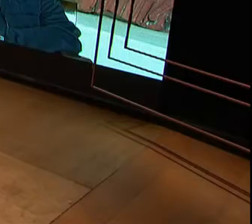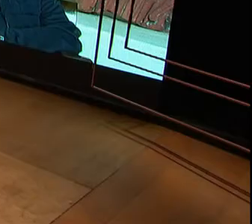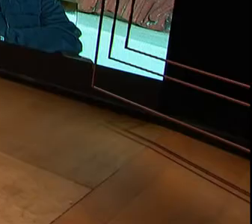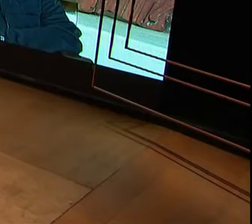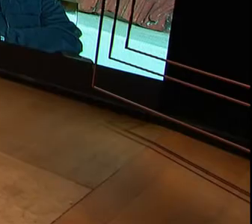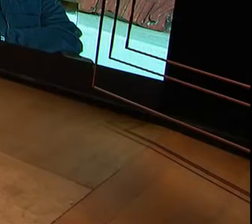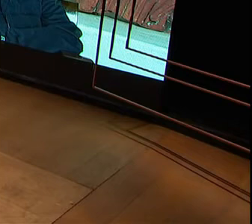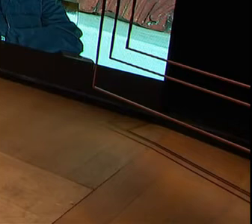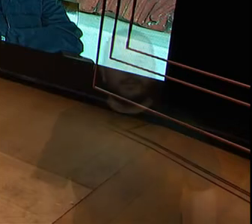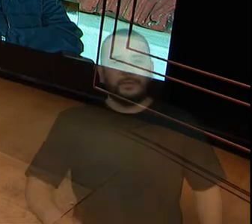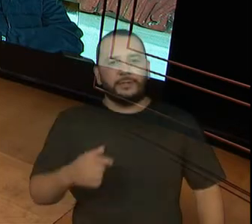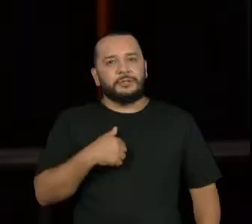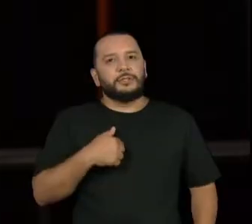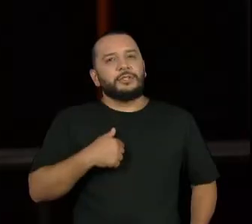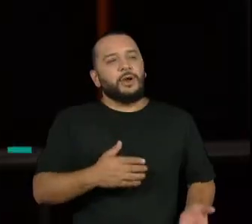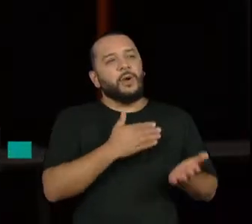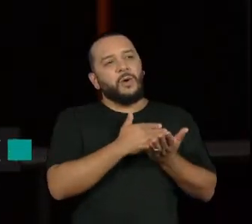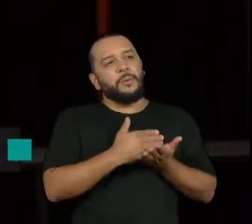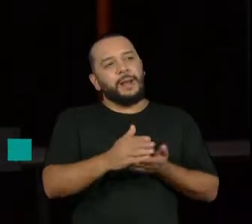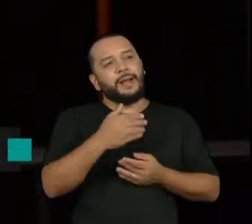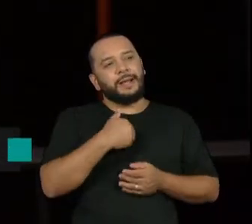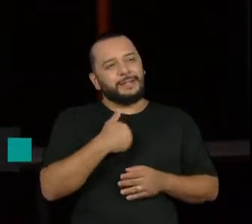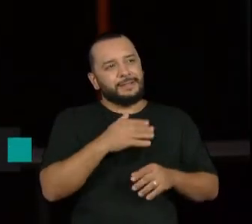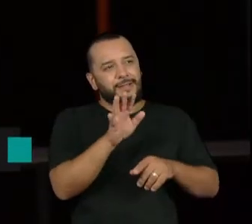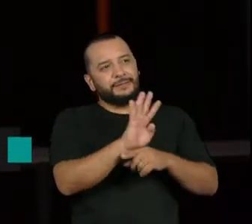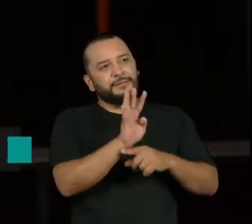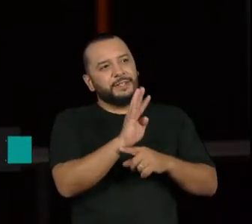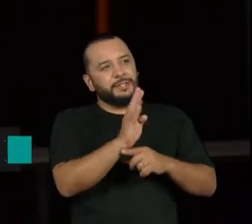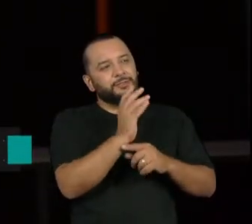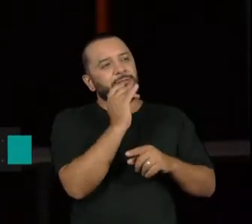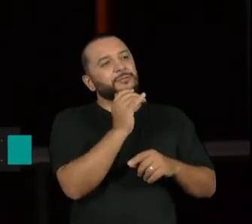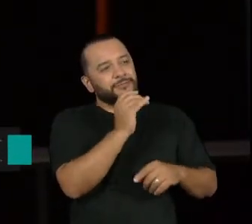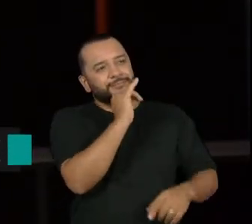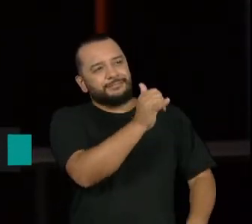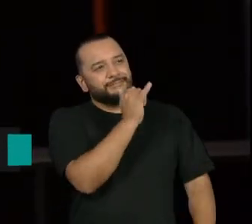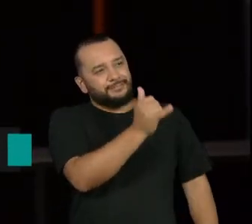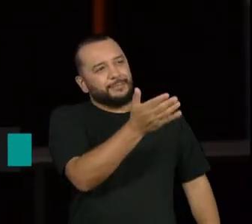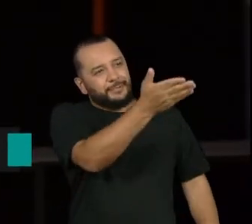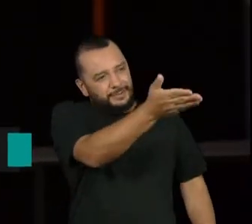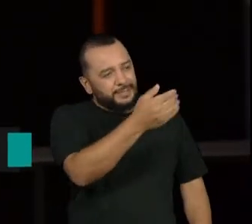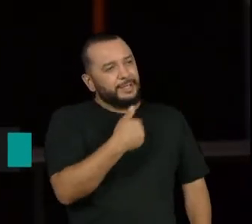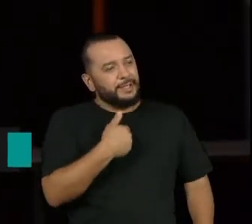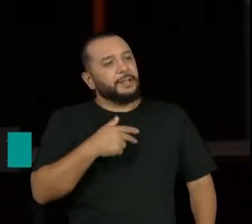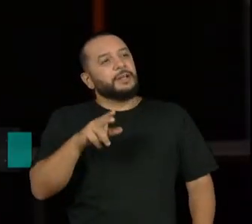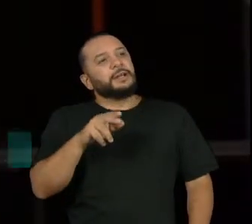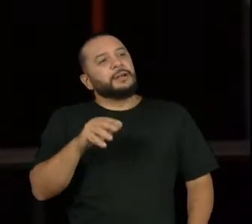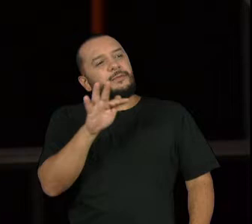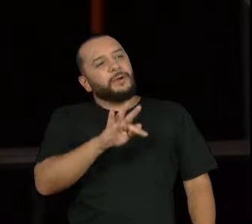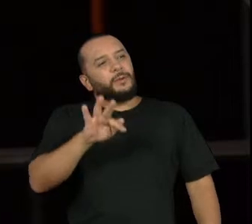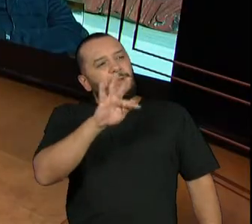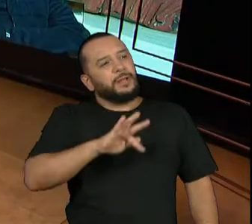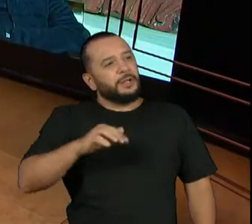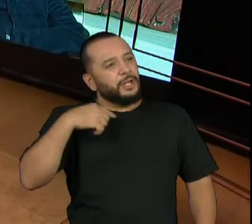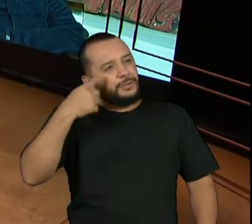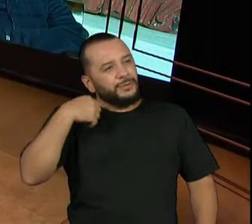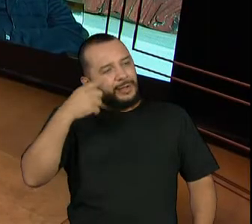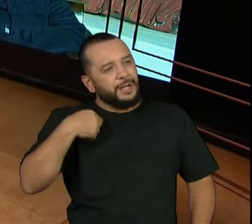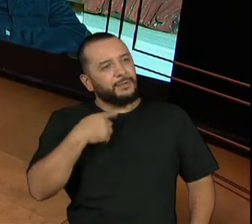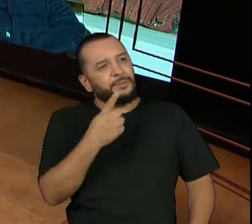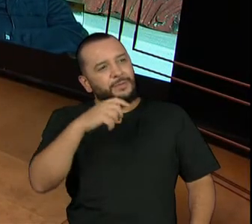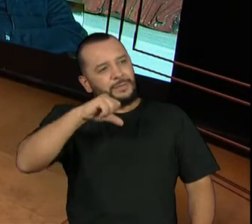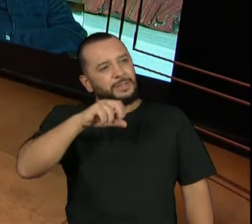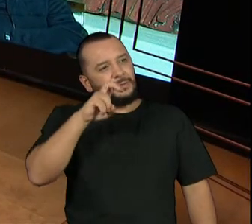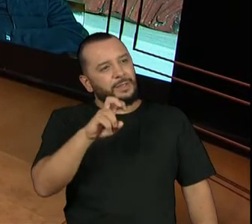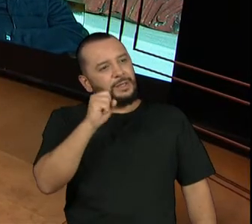A gente já começa com o depoimento de um colega seu lá da Faculdade de Direito, que em 58 participou com você de uma